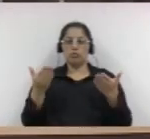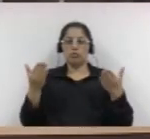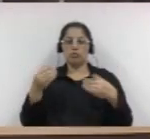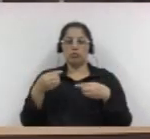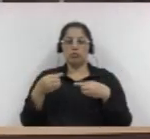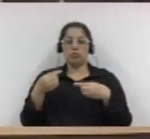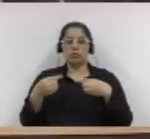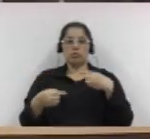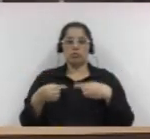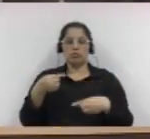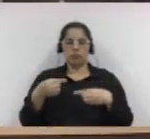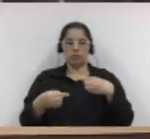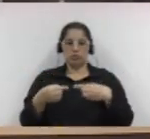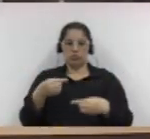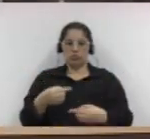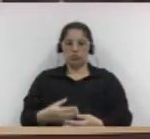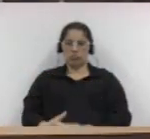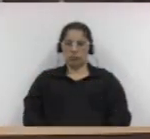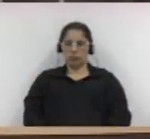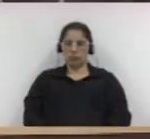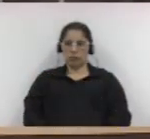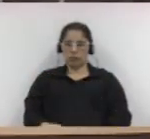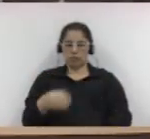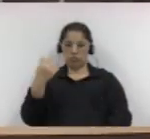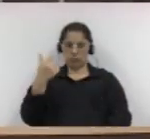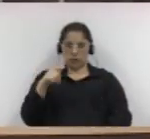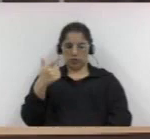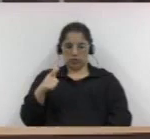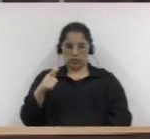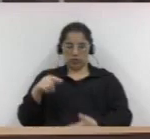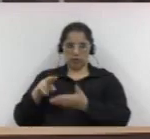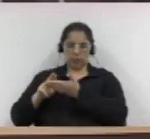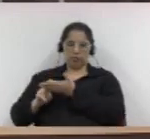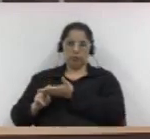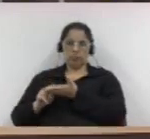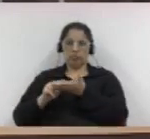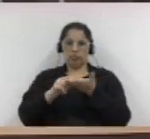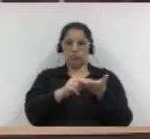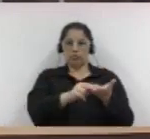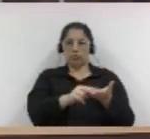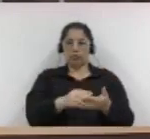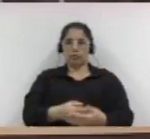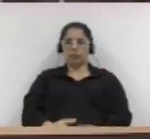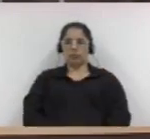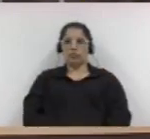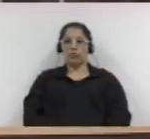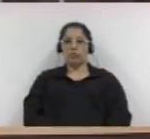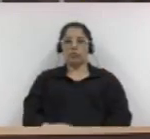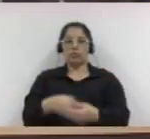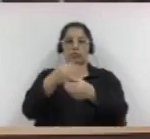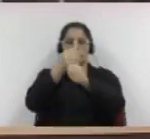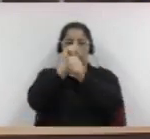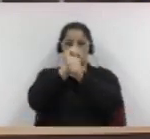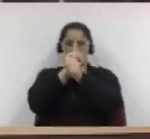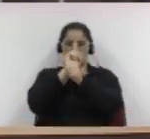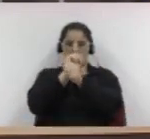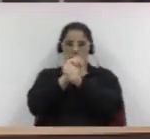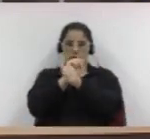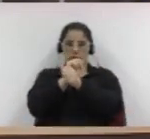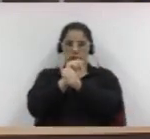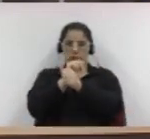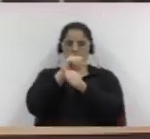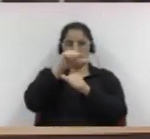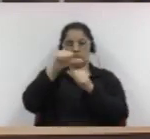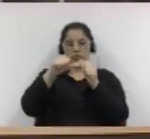856/2015, em discussão. Não havendo, encaminhe-se ao Executivo. A sessão está suspensa para